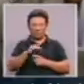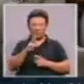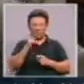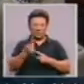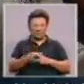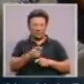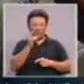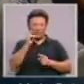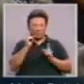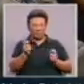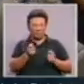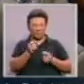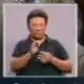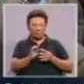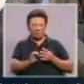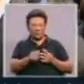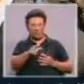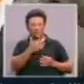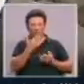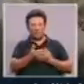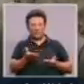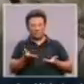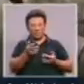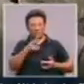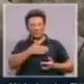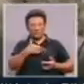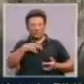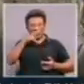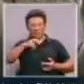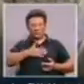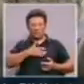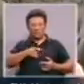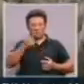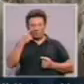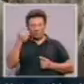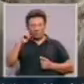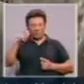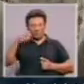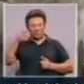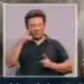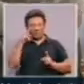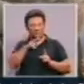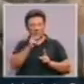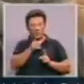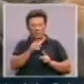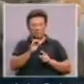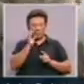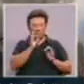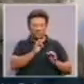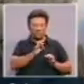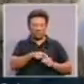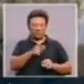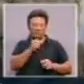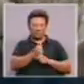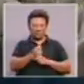de estimular a promoção de medidas promotoras da Saúde respiratória cidadãos nomeadamente uma perspectiva preventiva E é disso que se trata aqui é de fazer mousse de